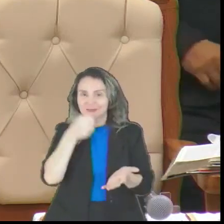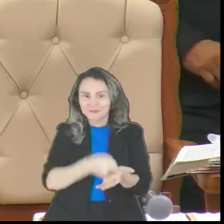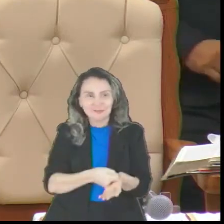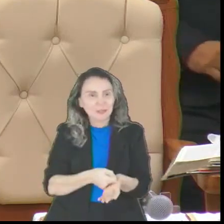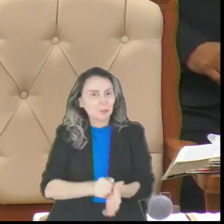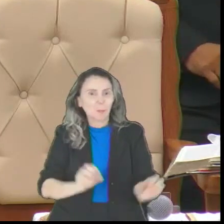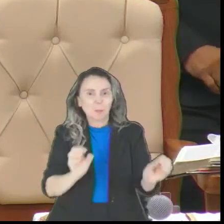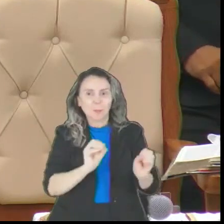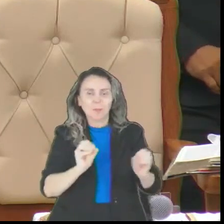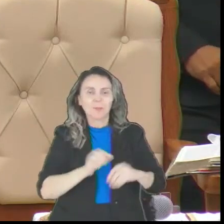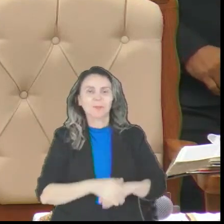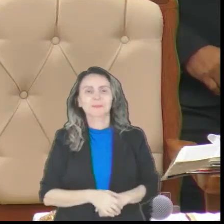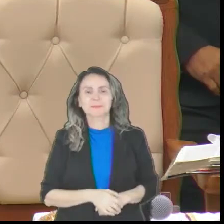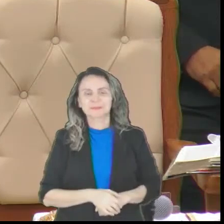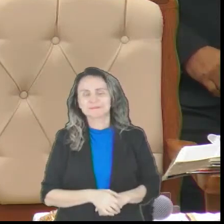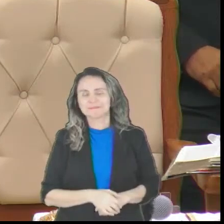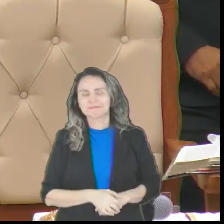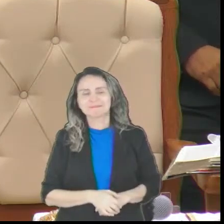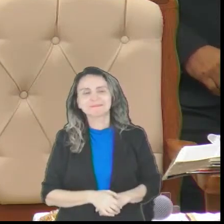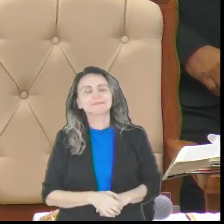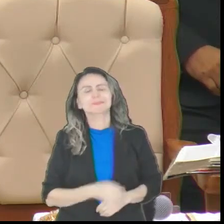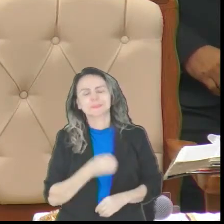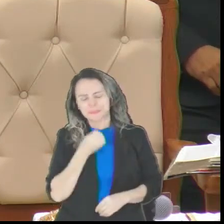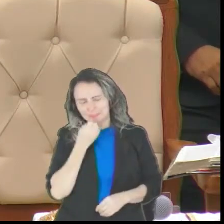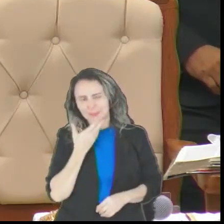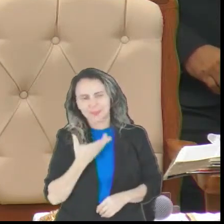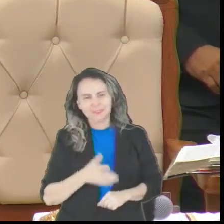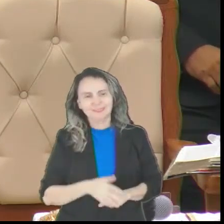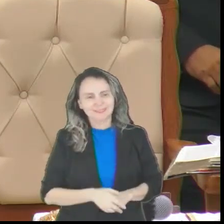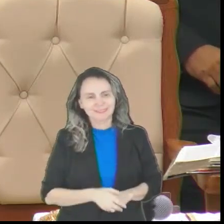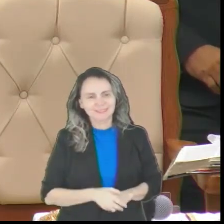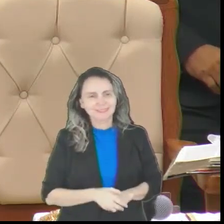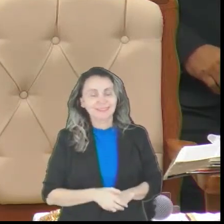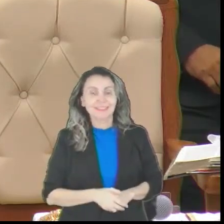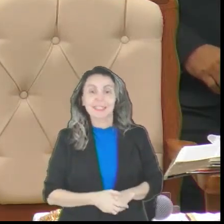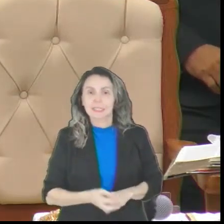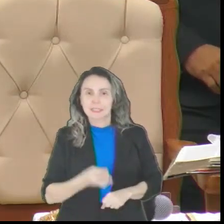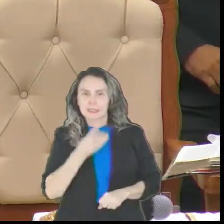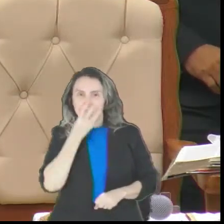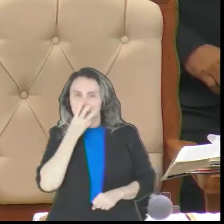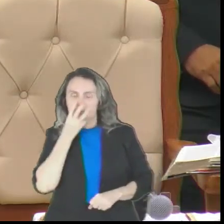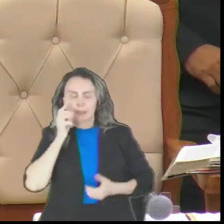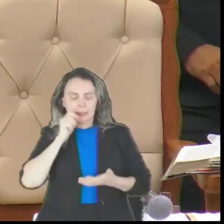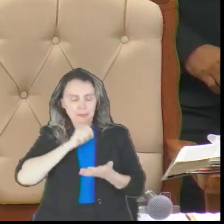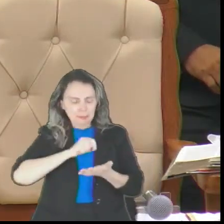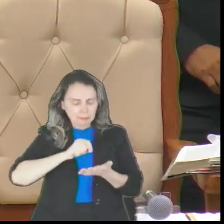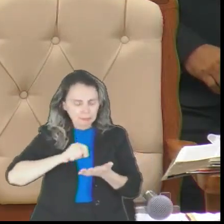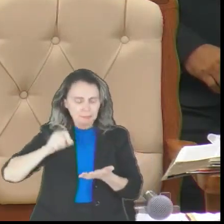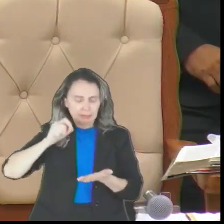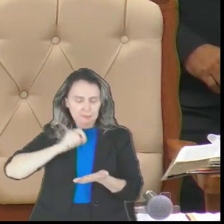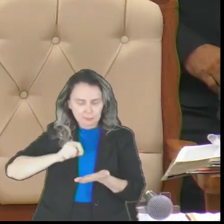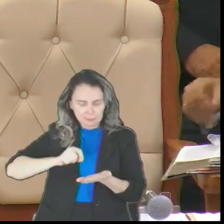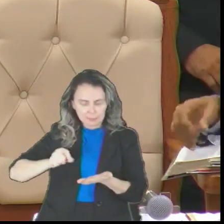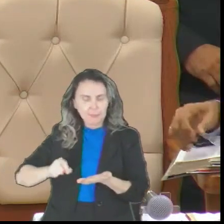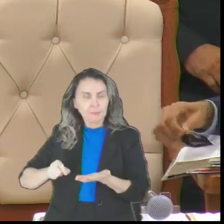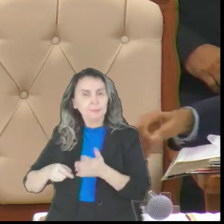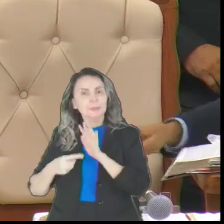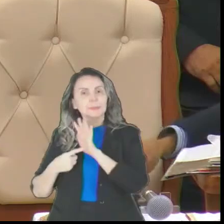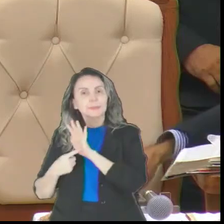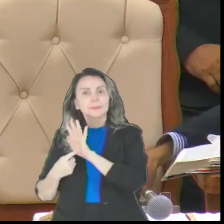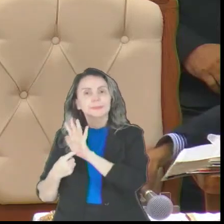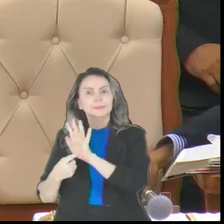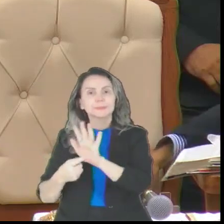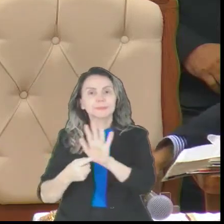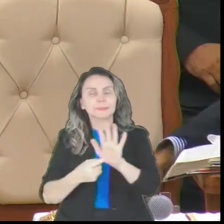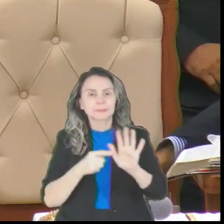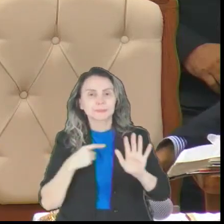Que não tivesse preço para isso. Quando Isaías escreve isso, para mostrar para nós, irmãos,